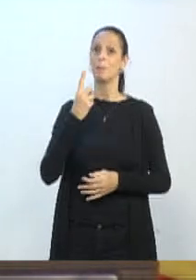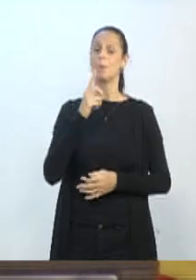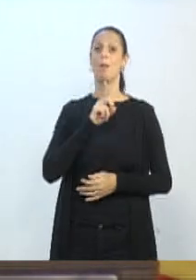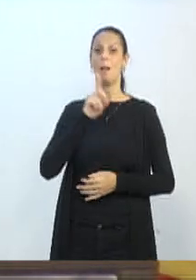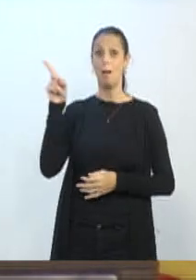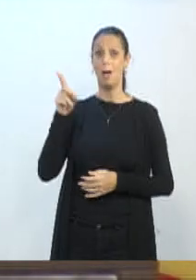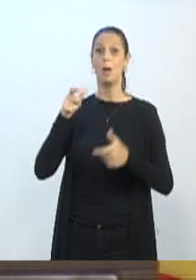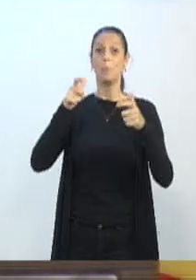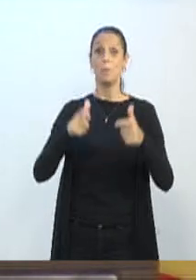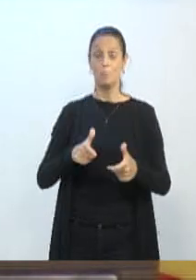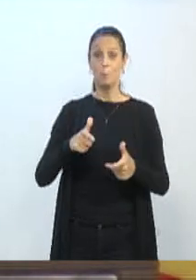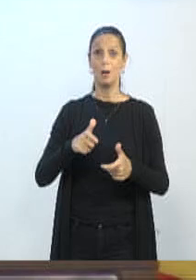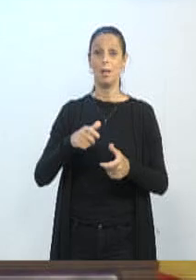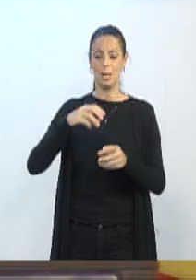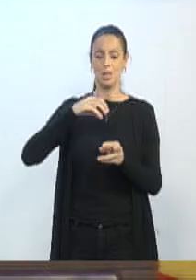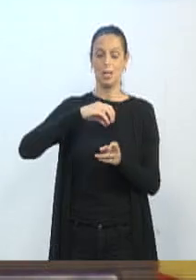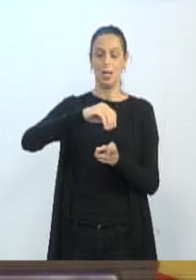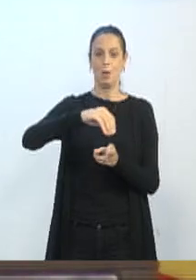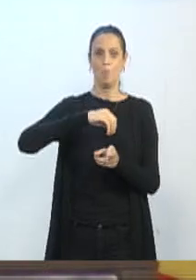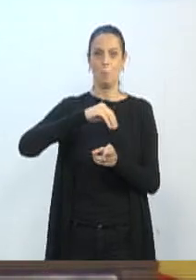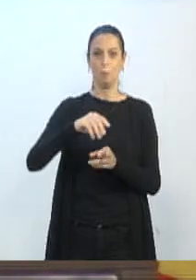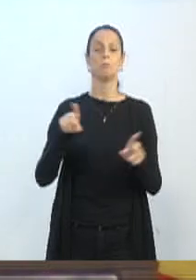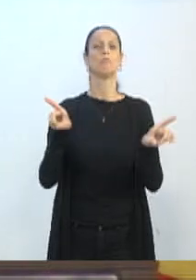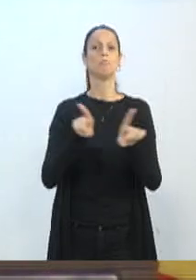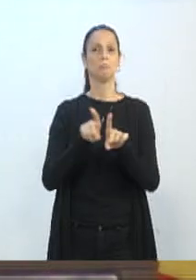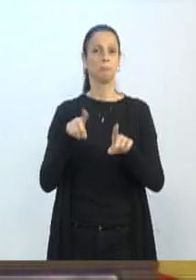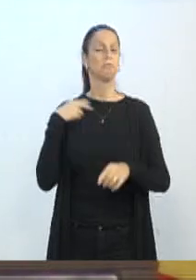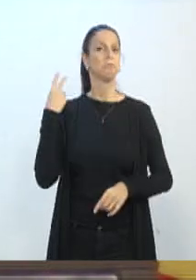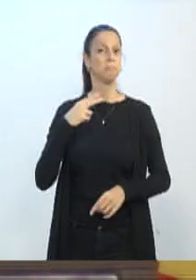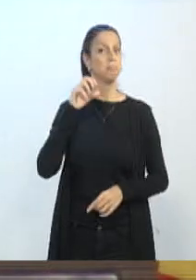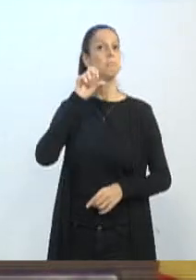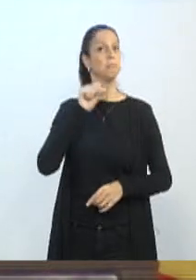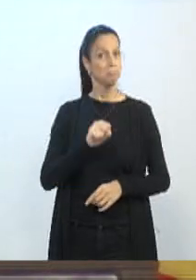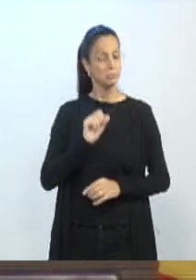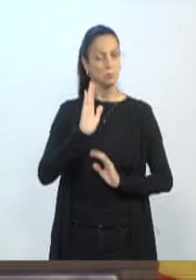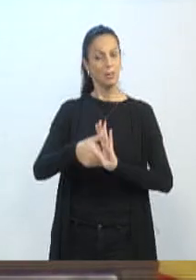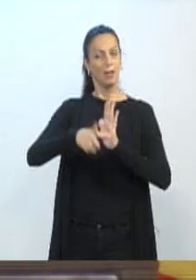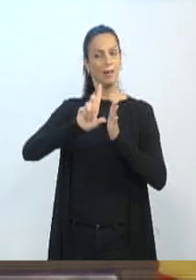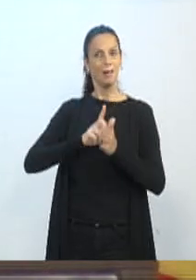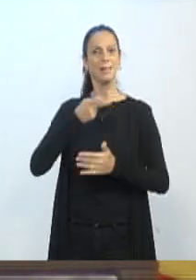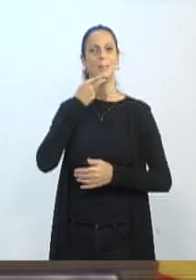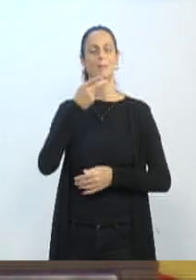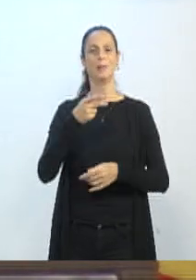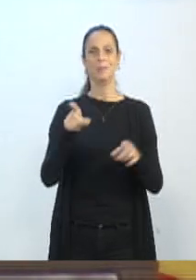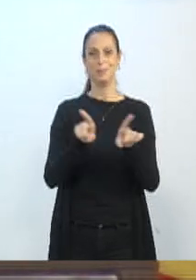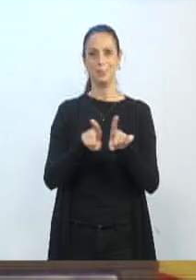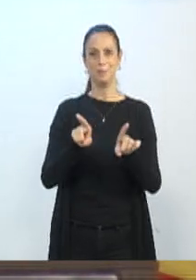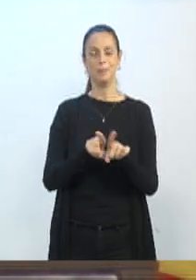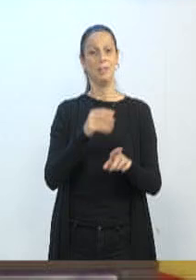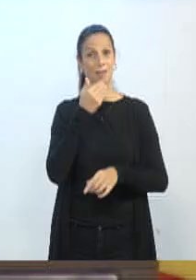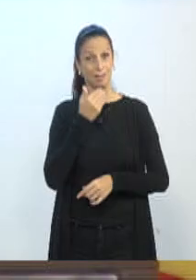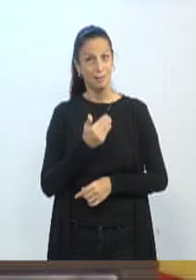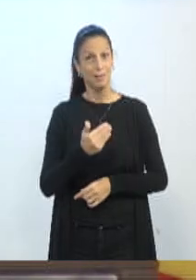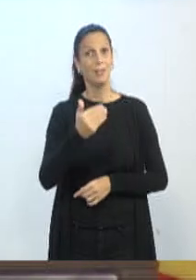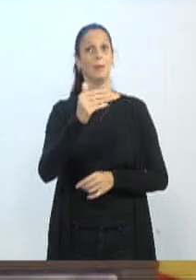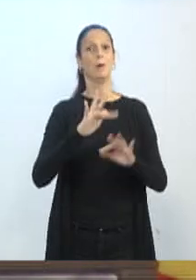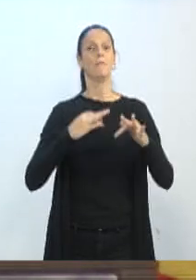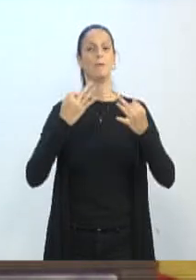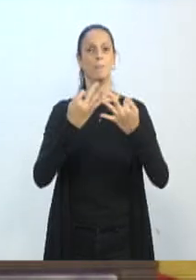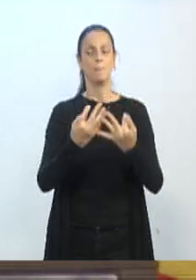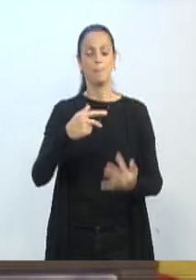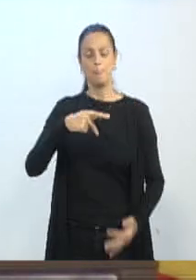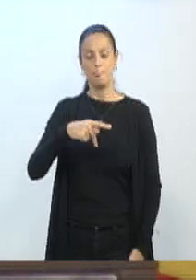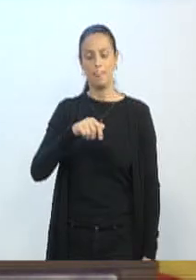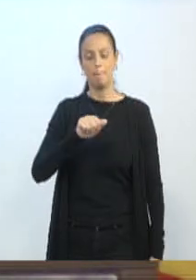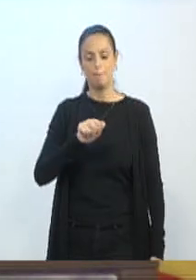onde o vereador Silvio também aqui na Tribuna é elogiou a família paves